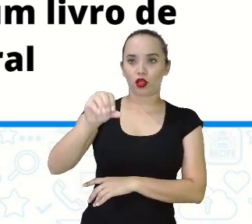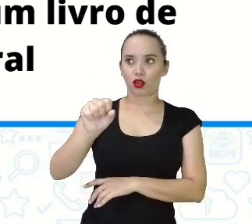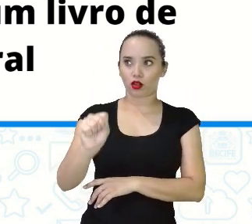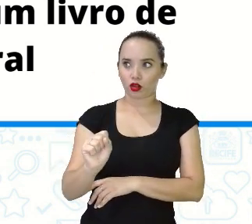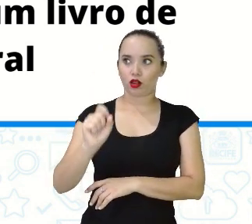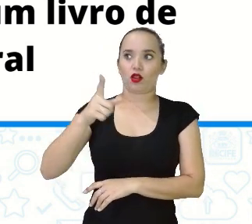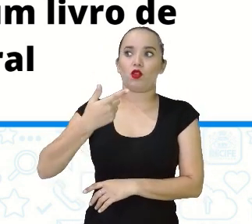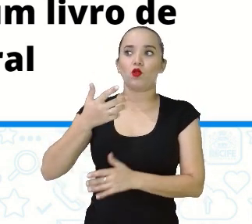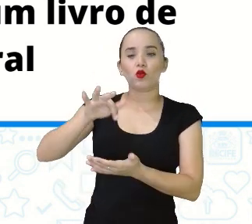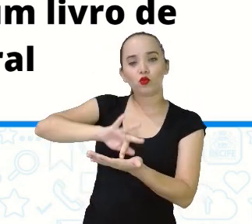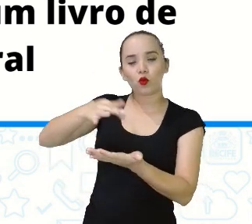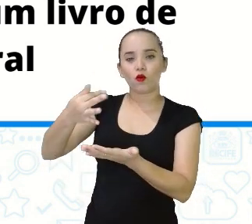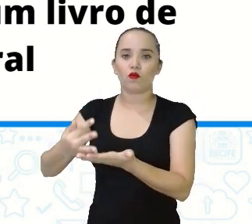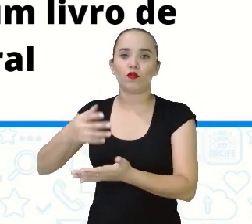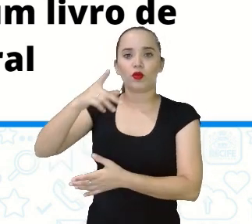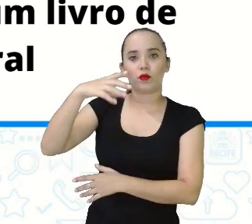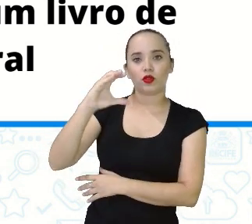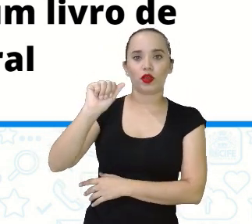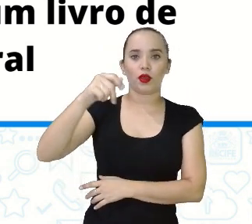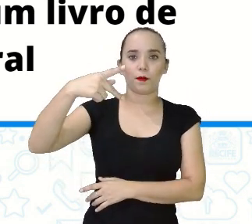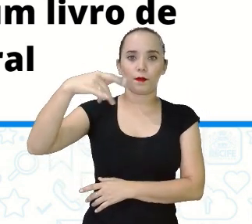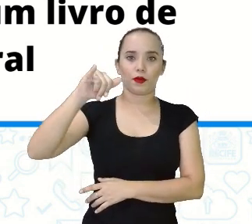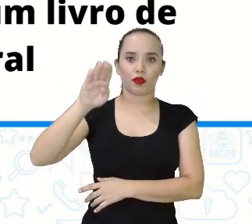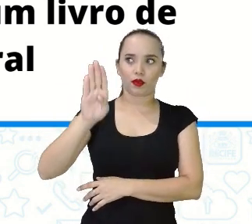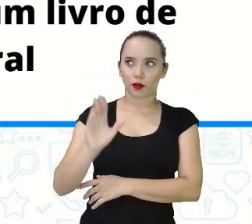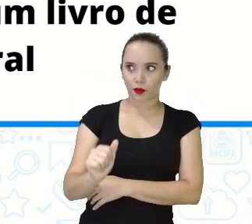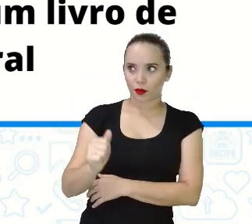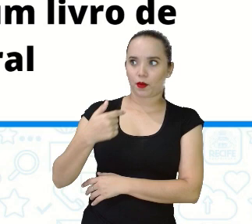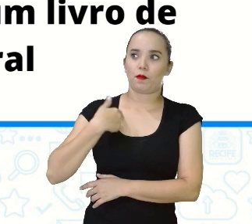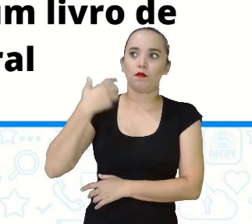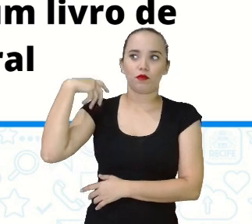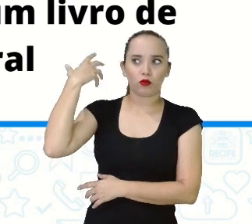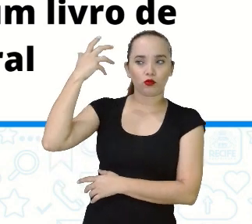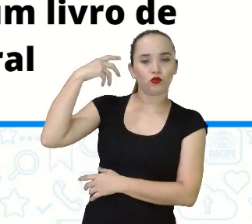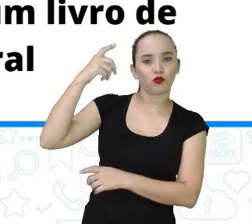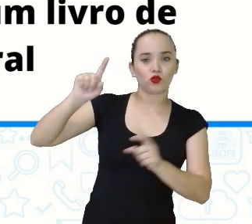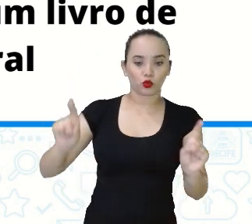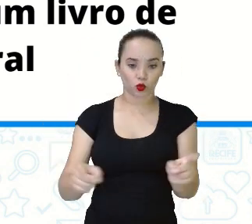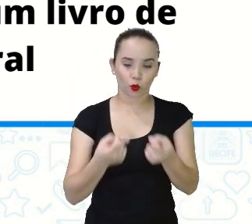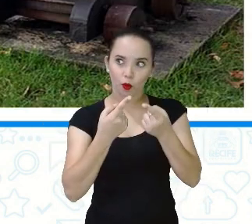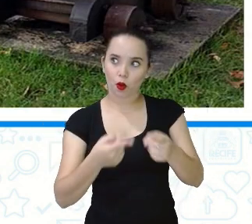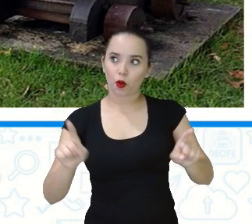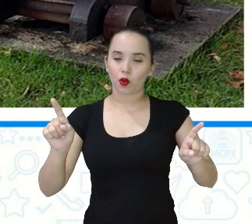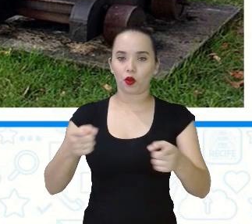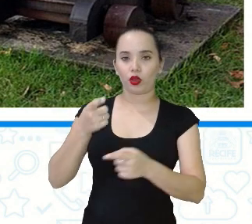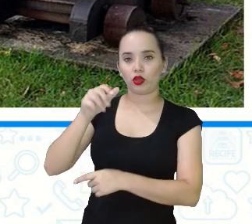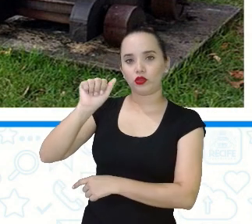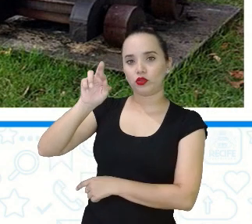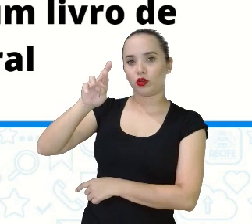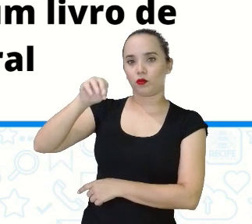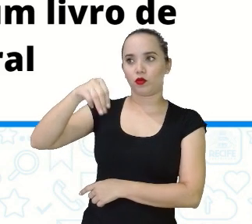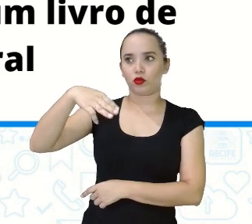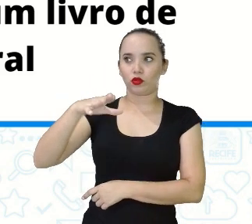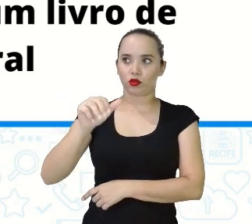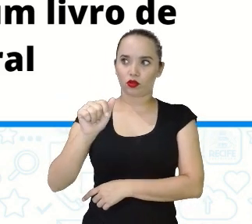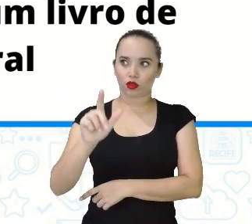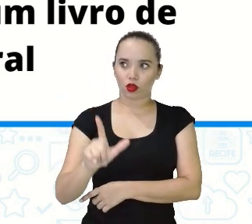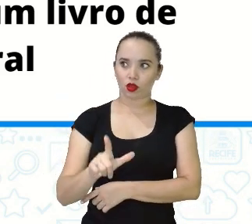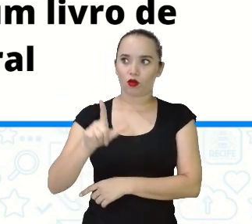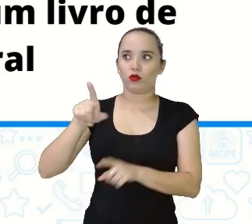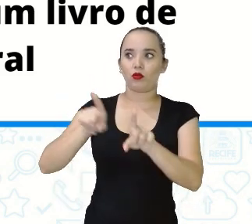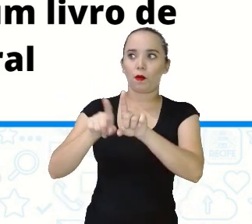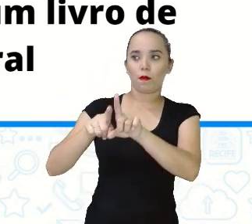Orquestra Armorial. Sou Capibaribe, num livro de João Cabral, certo? Então, olha que são